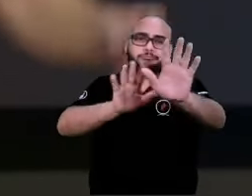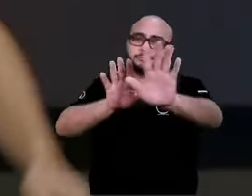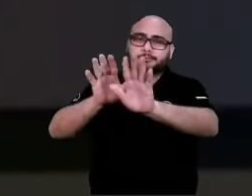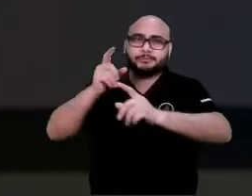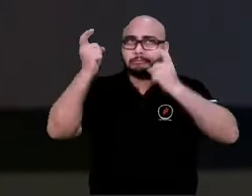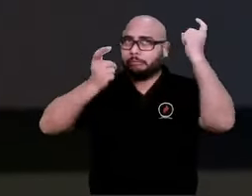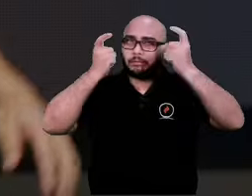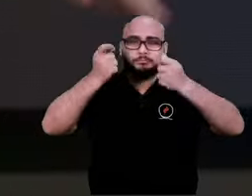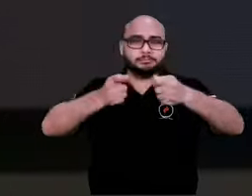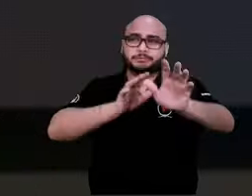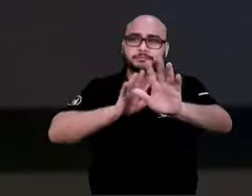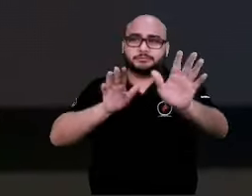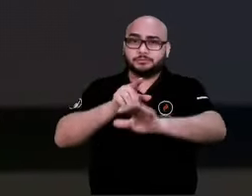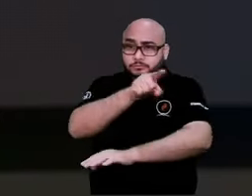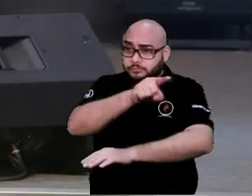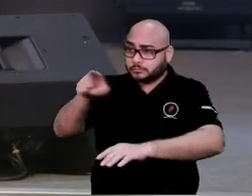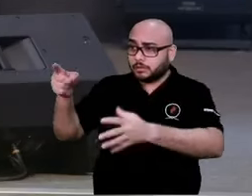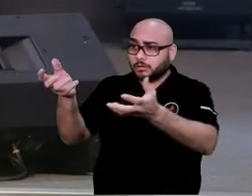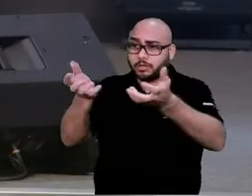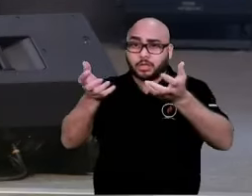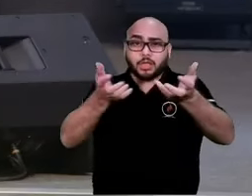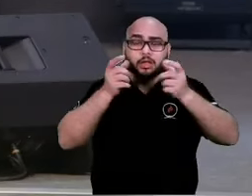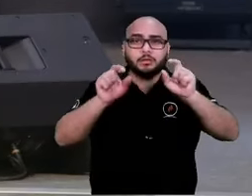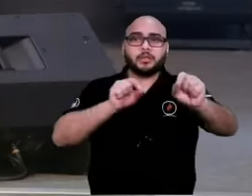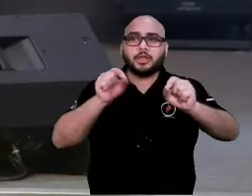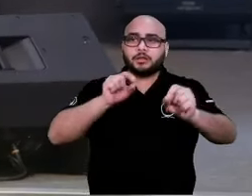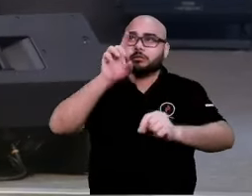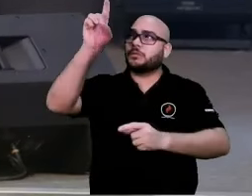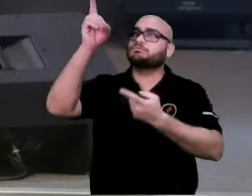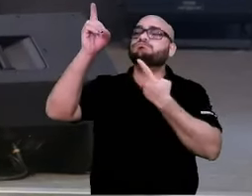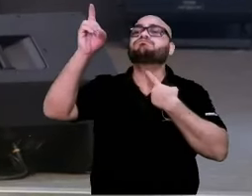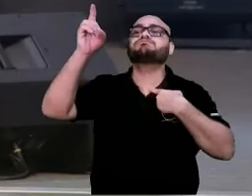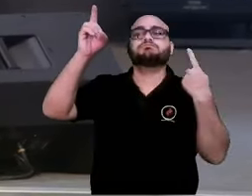coisa: faz a tua vontade.